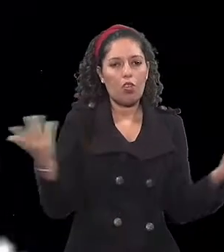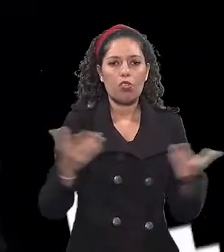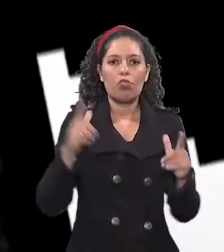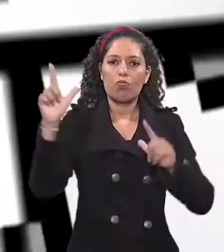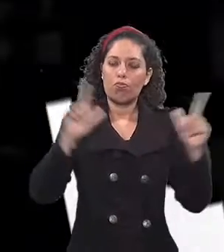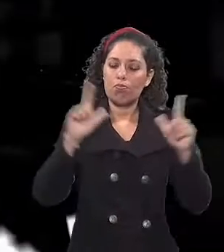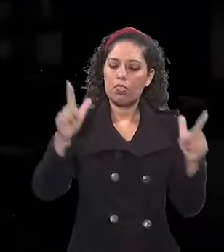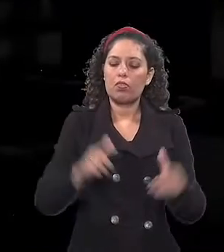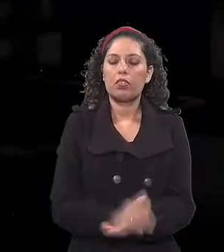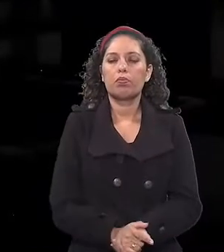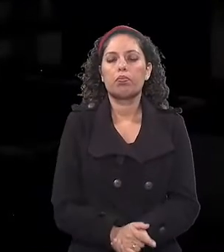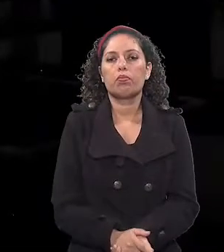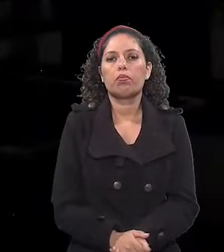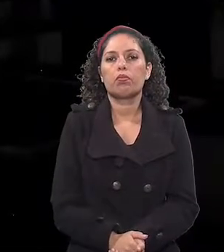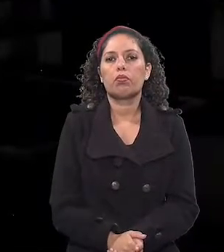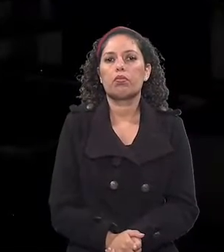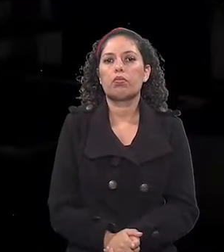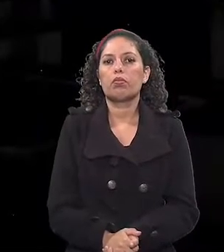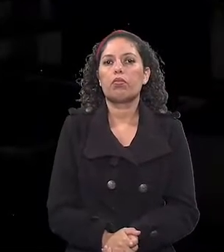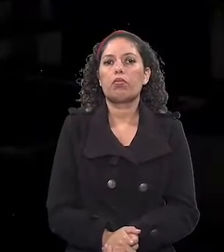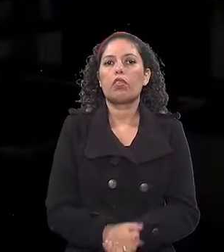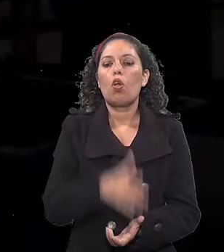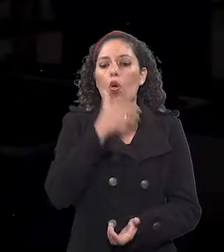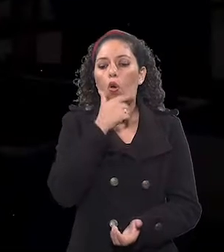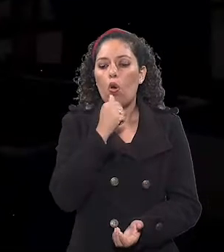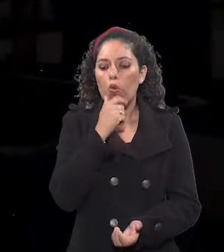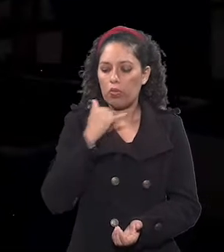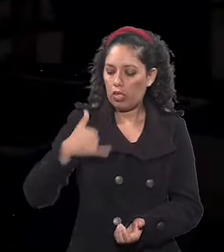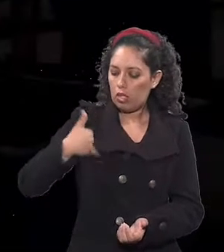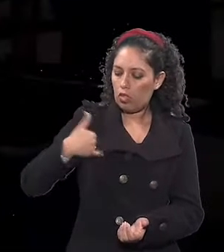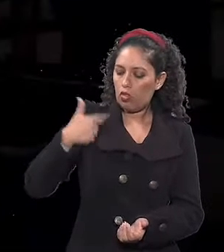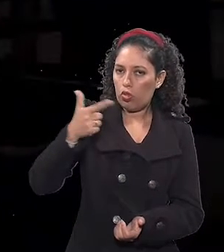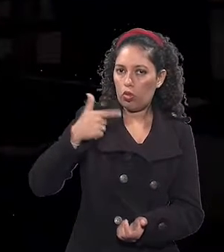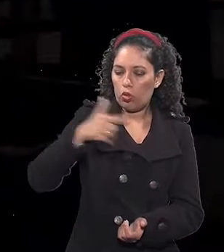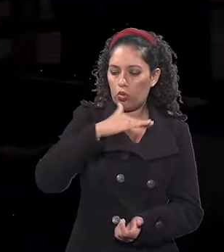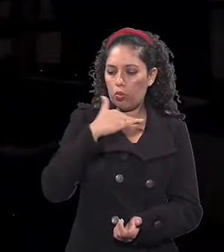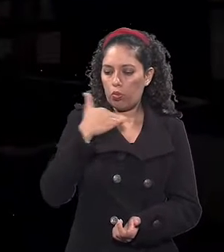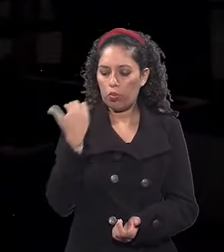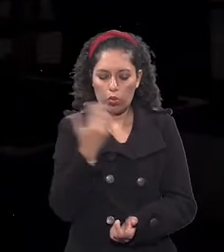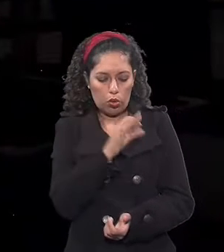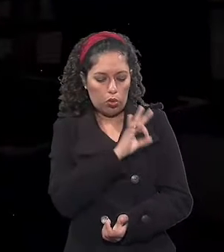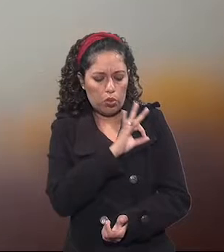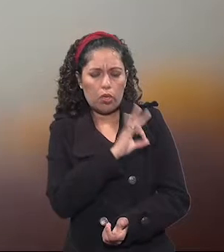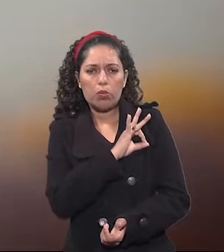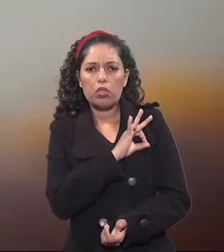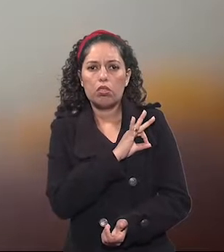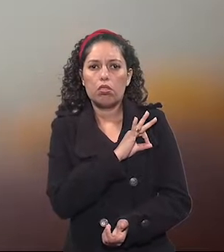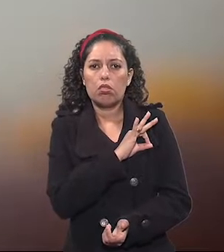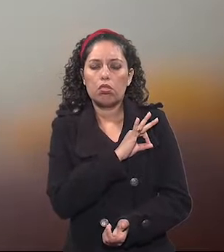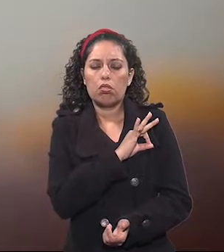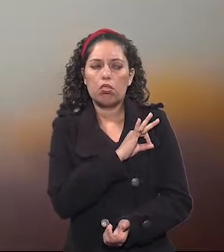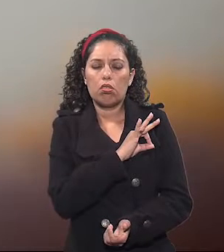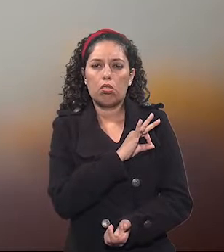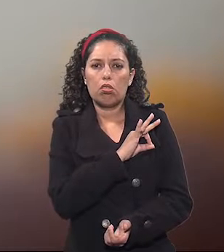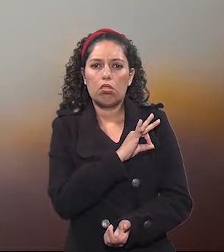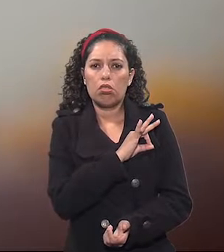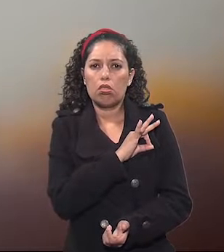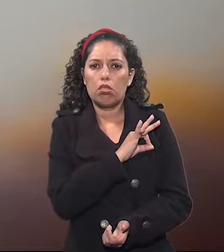na TV. Um menino de 12 anos morreu hoje durante uma operação da Polícia Civil.